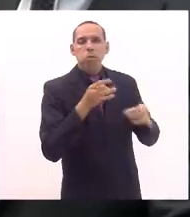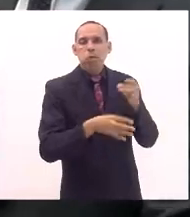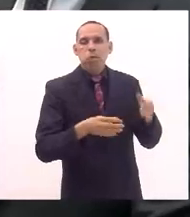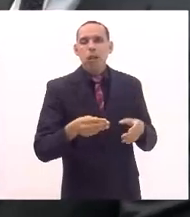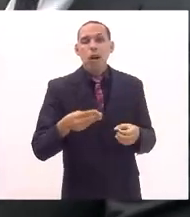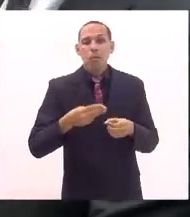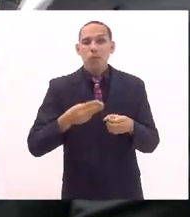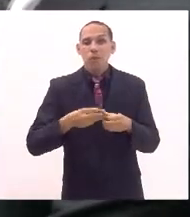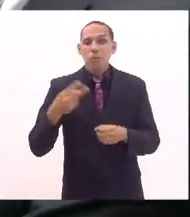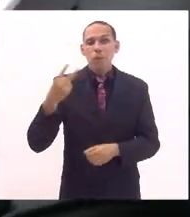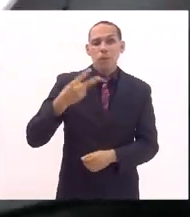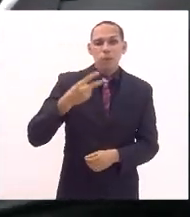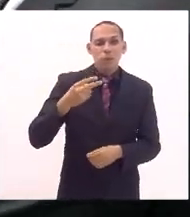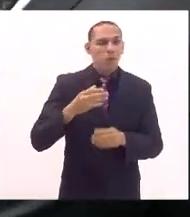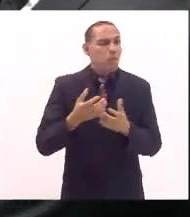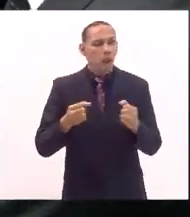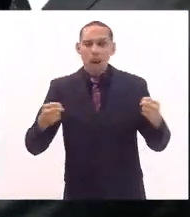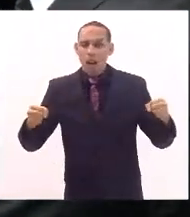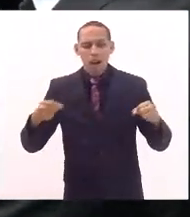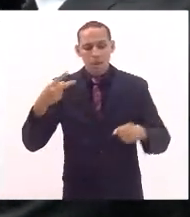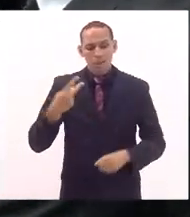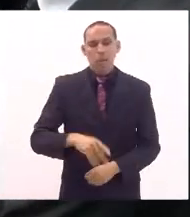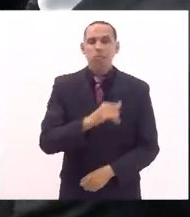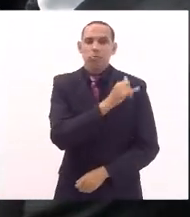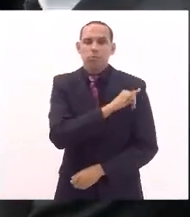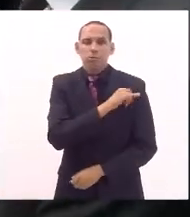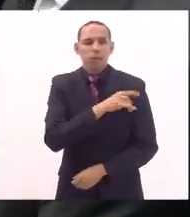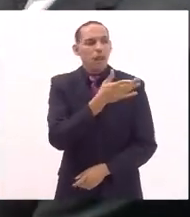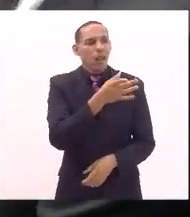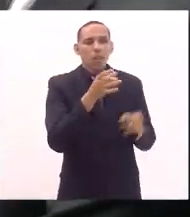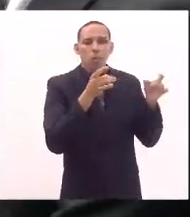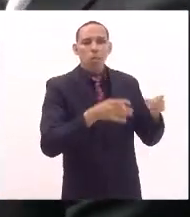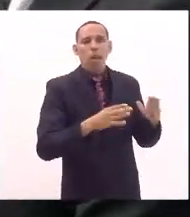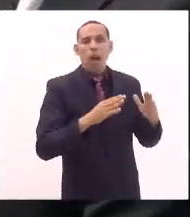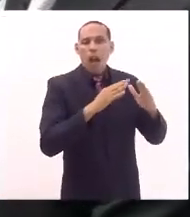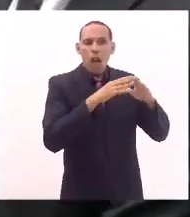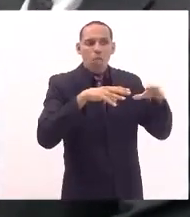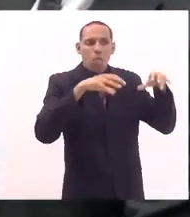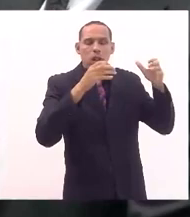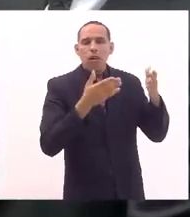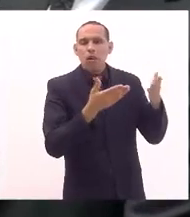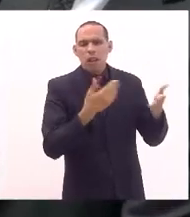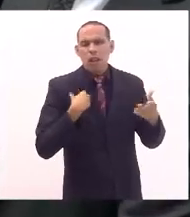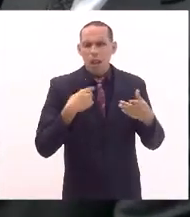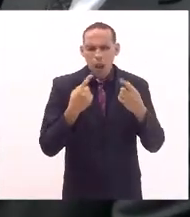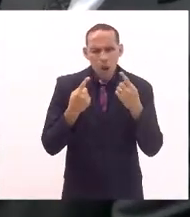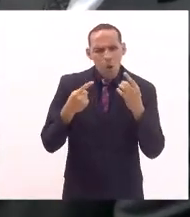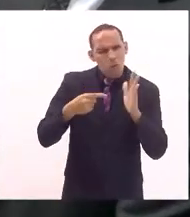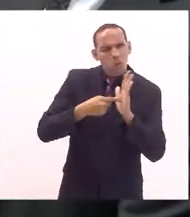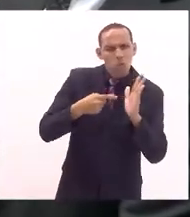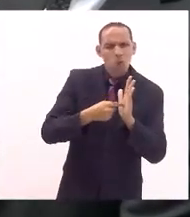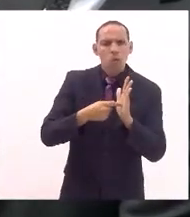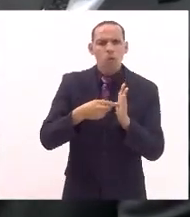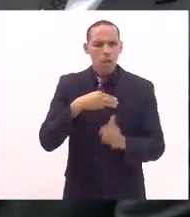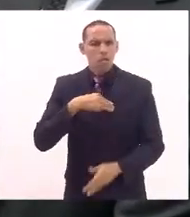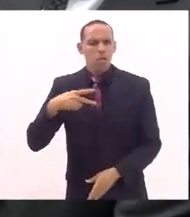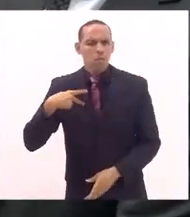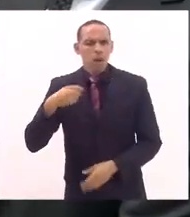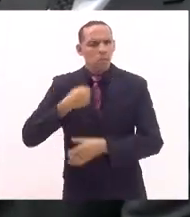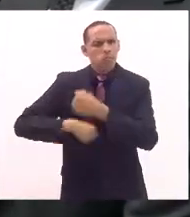do estado do Rio de Janeiro e nós temos aquele mausoléu eu denuncio ministério público em 2019